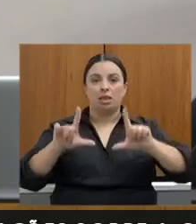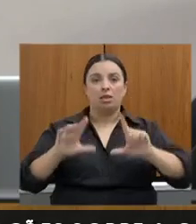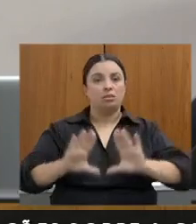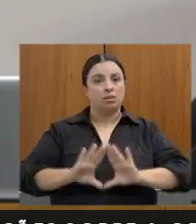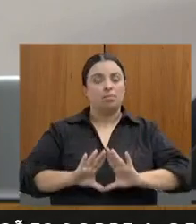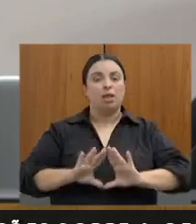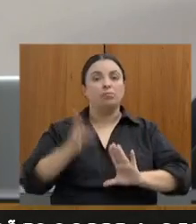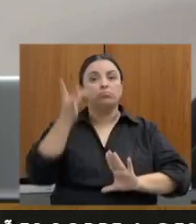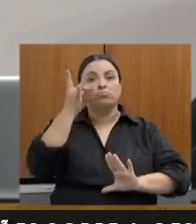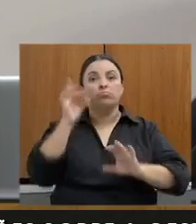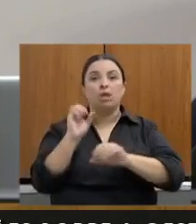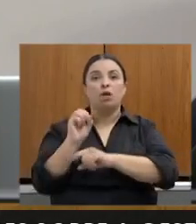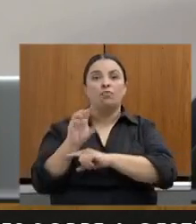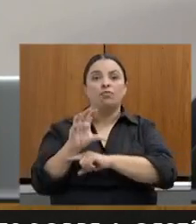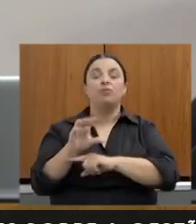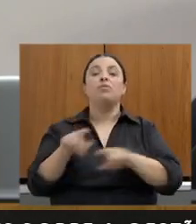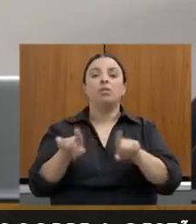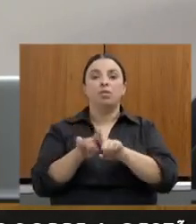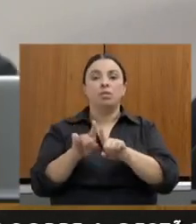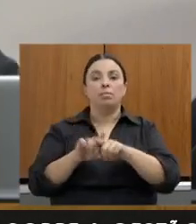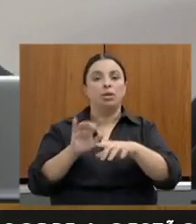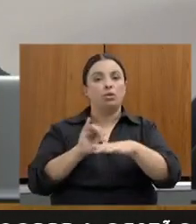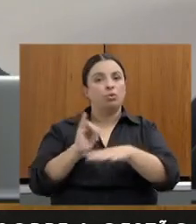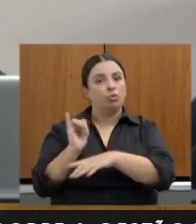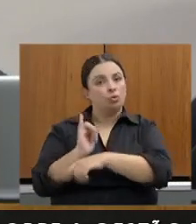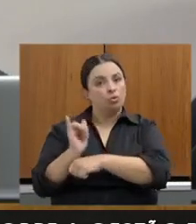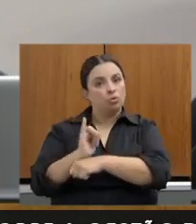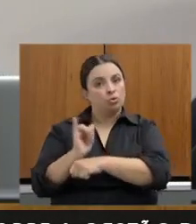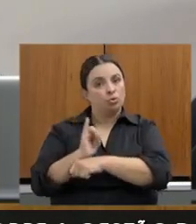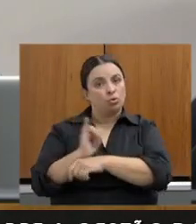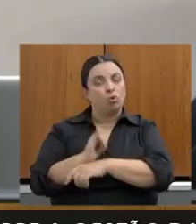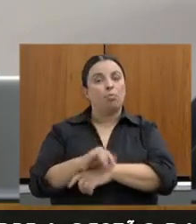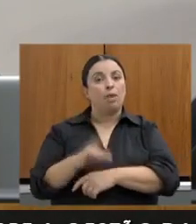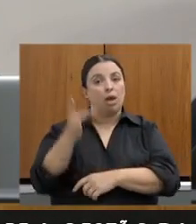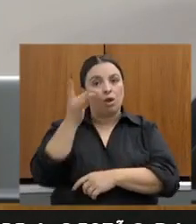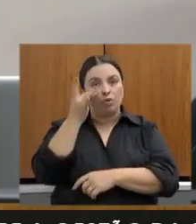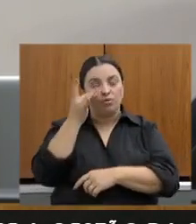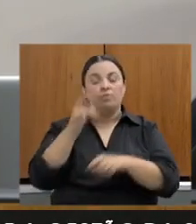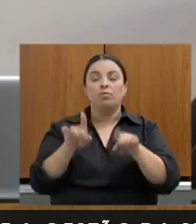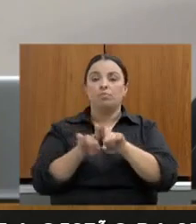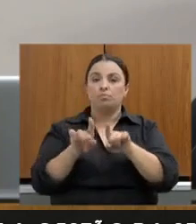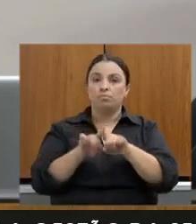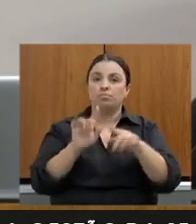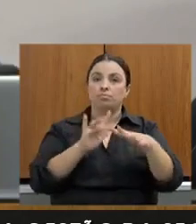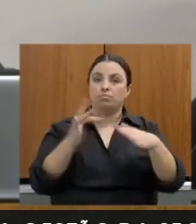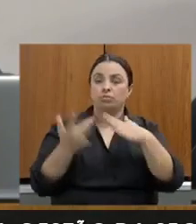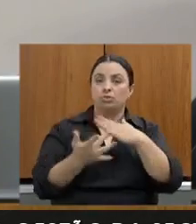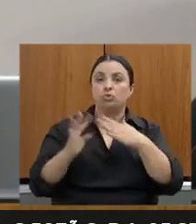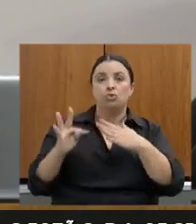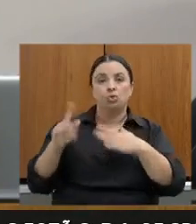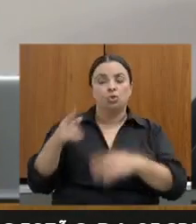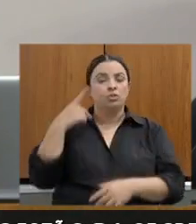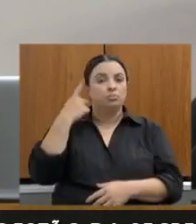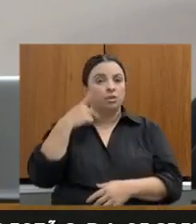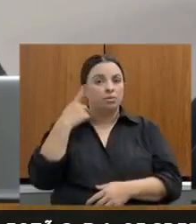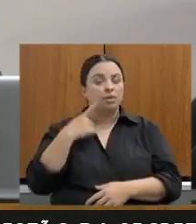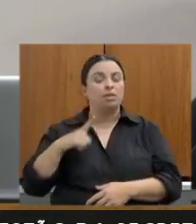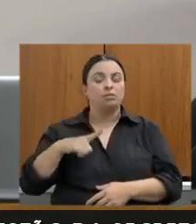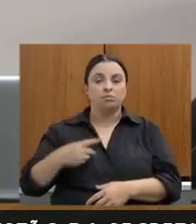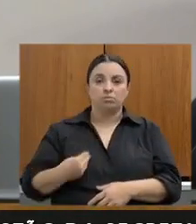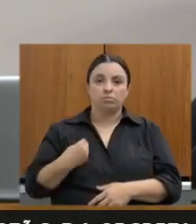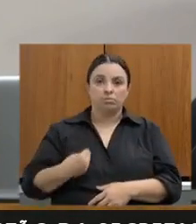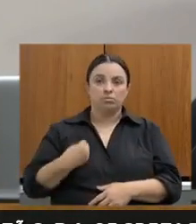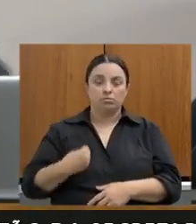também pelo canal YouTube E também pelas redes sociais dos parlamentares que aqui se